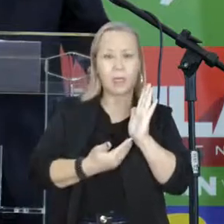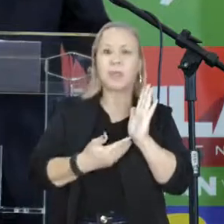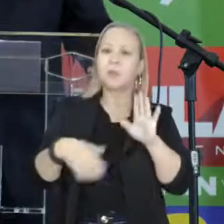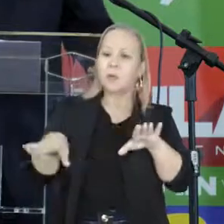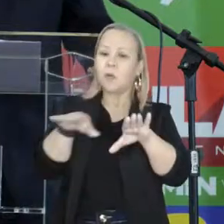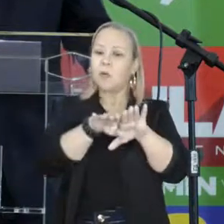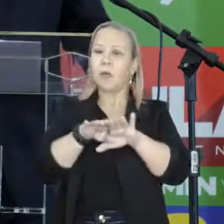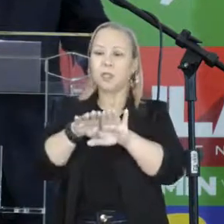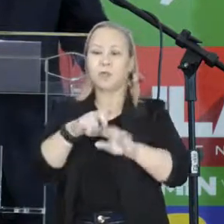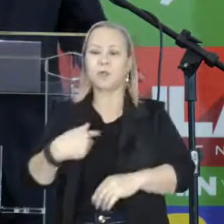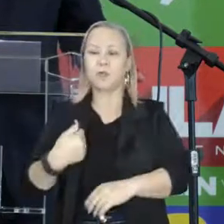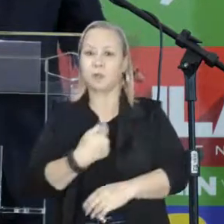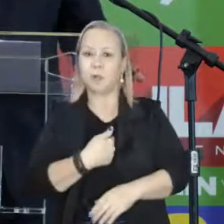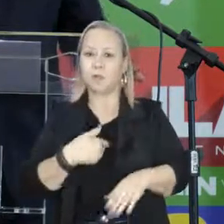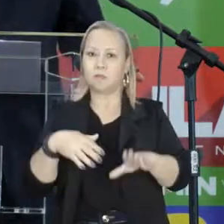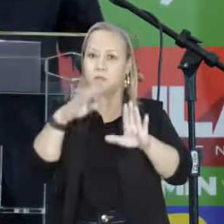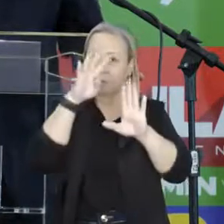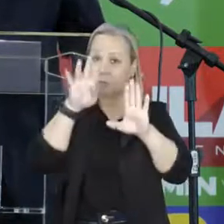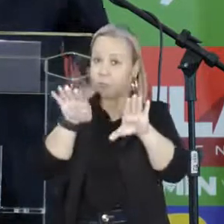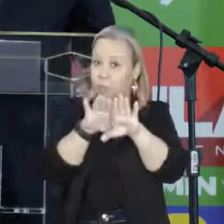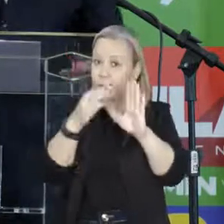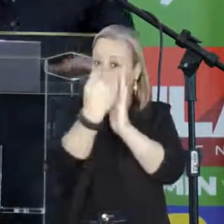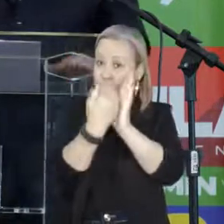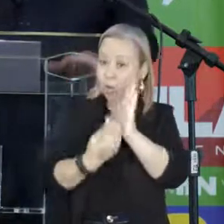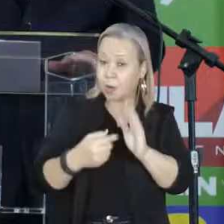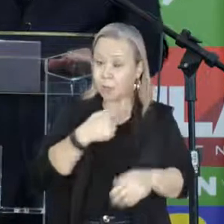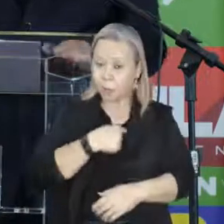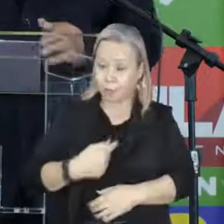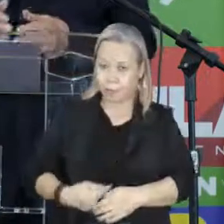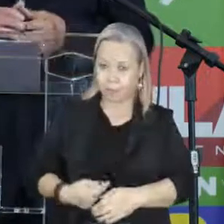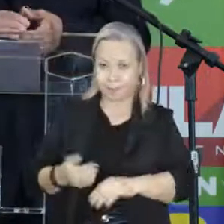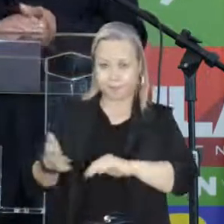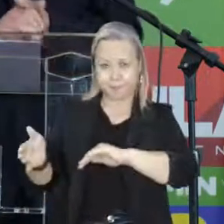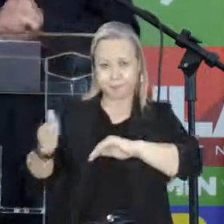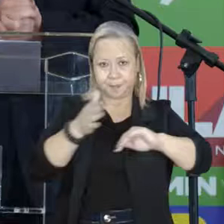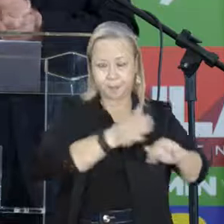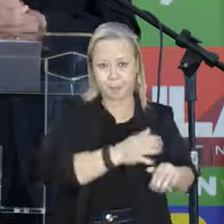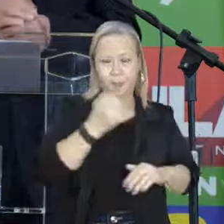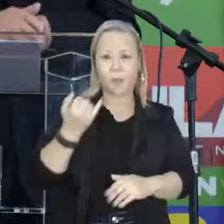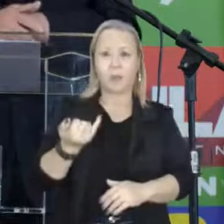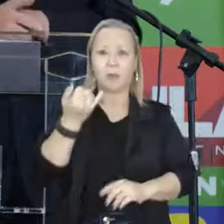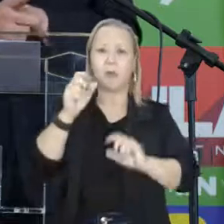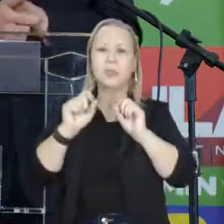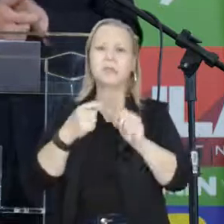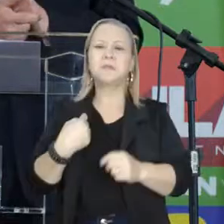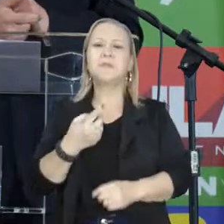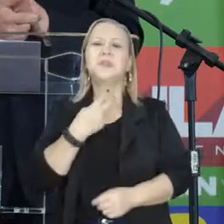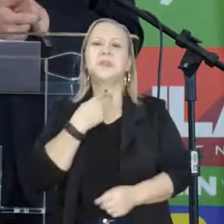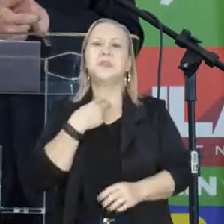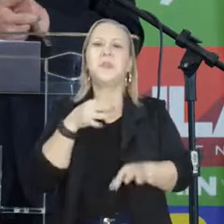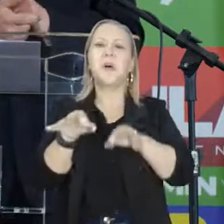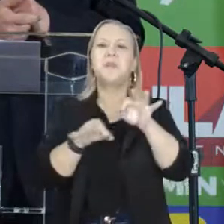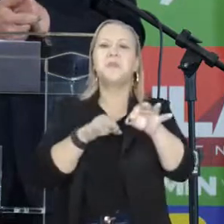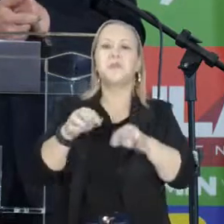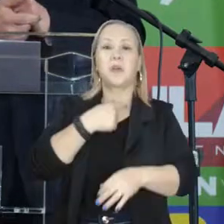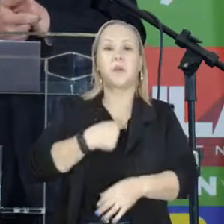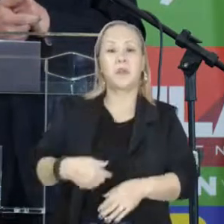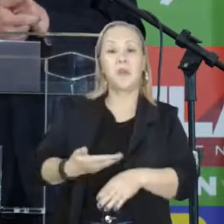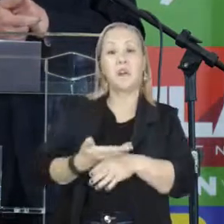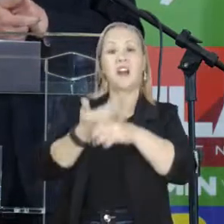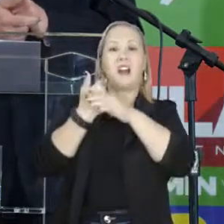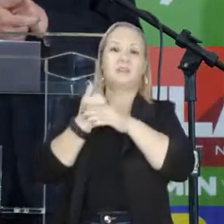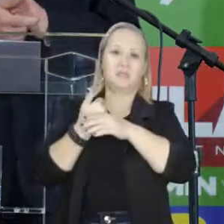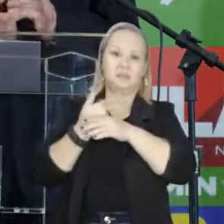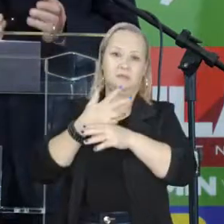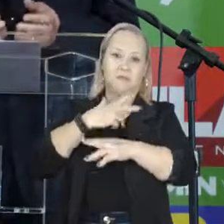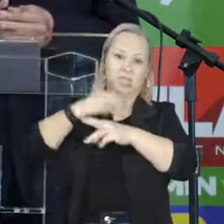governo. A outra coisa importante é que a gente não pode montar governo antes de ganhar.